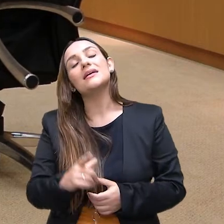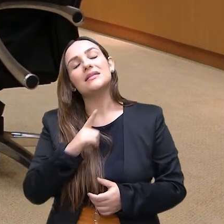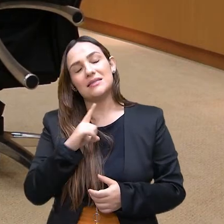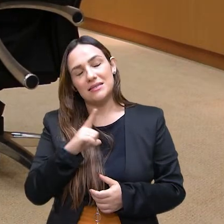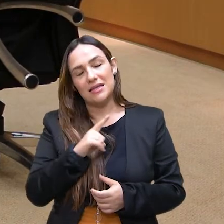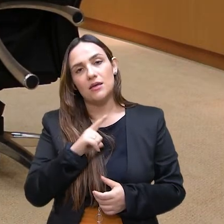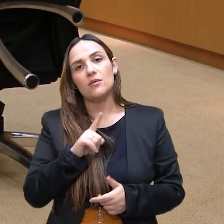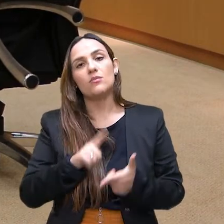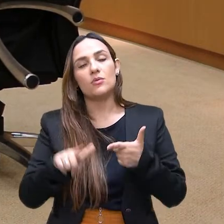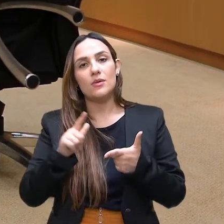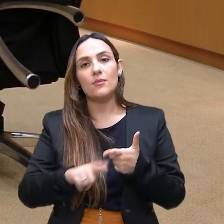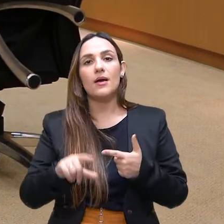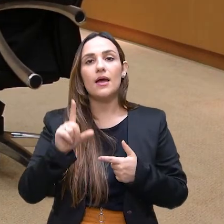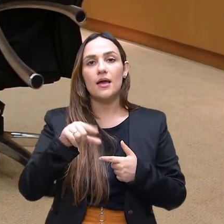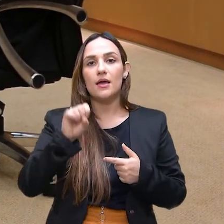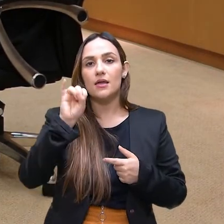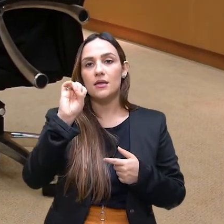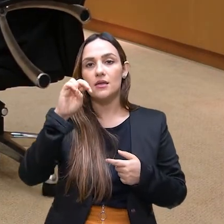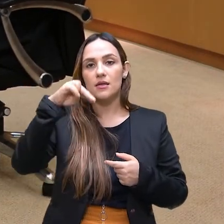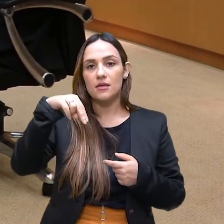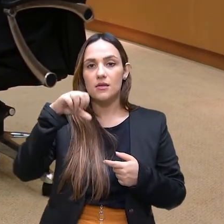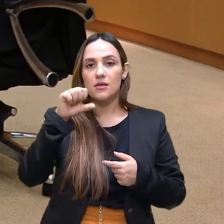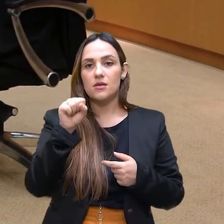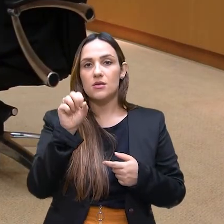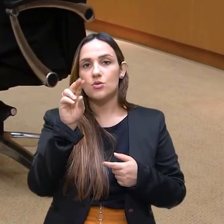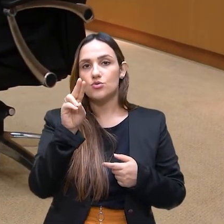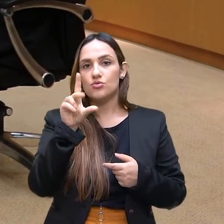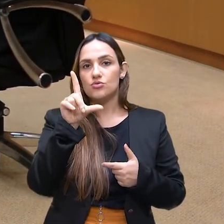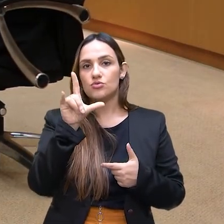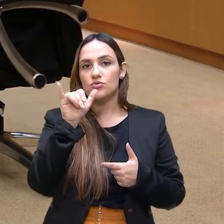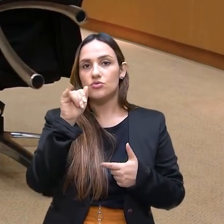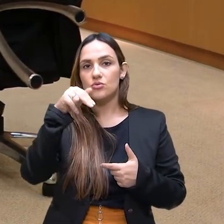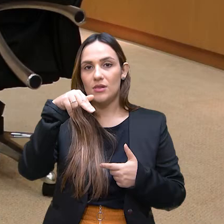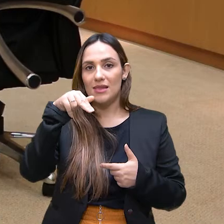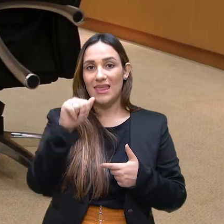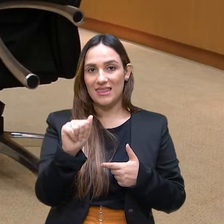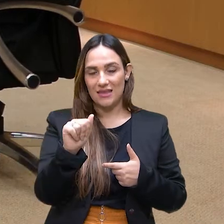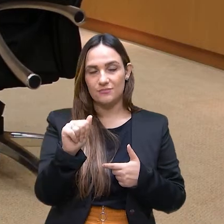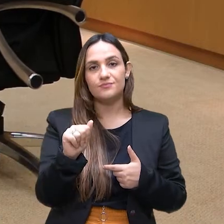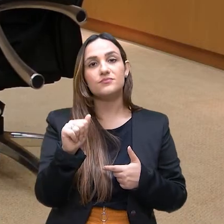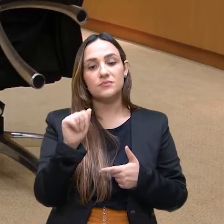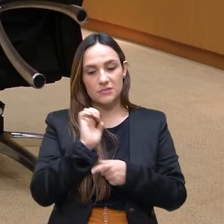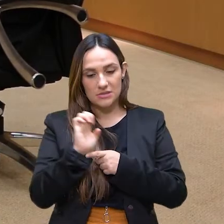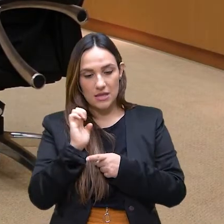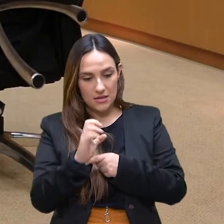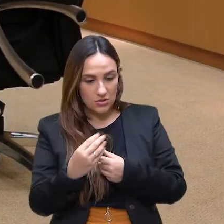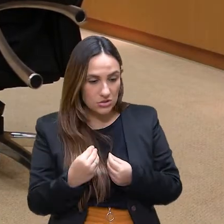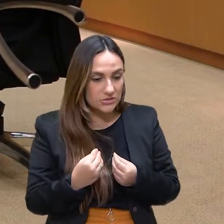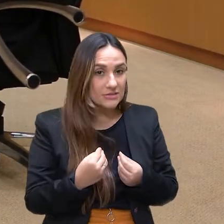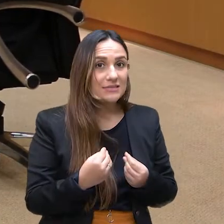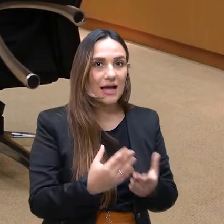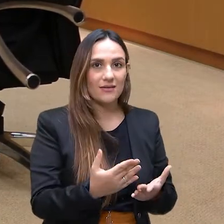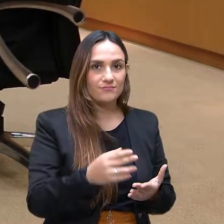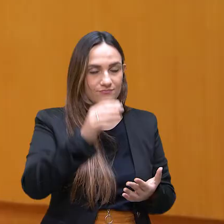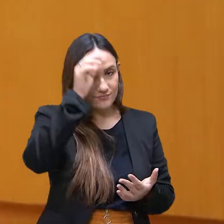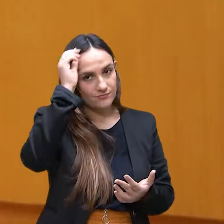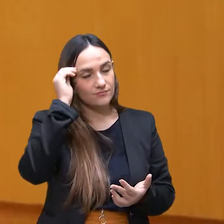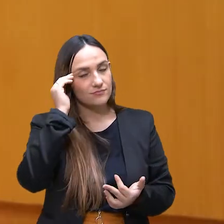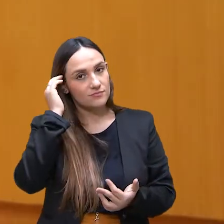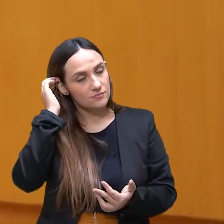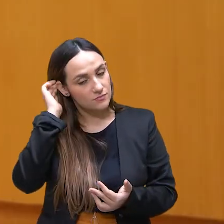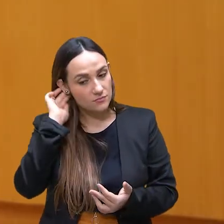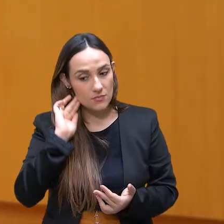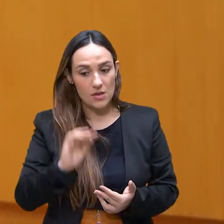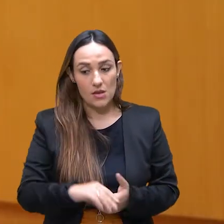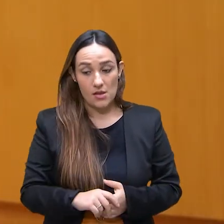é um programa muito exitoso em Mato Grosso do Sul. O Estado fornece as insulinas. Houve um